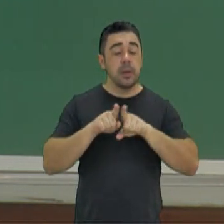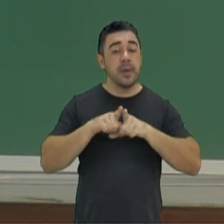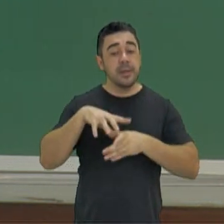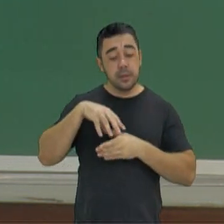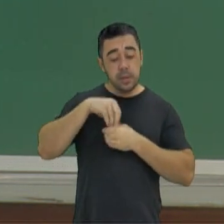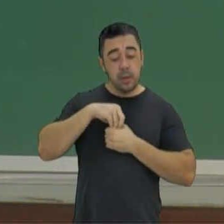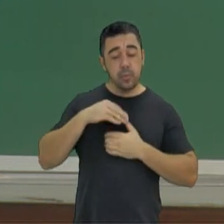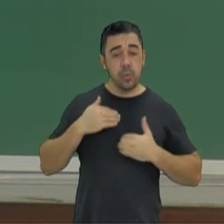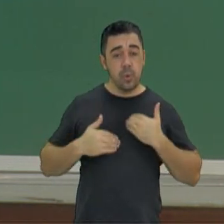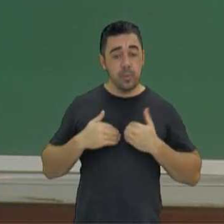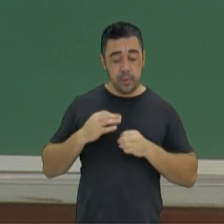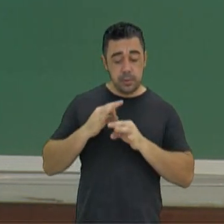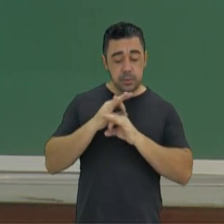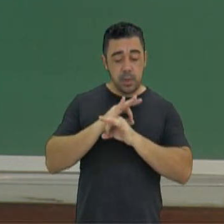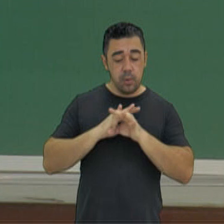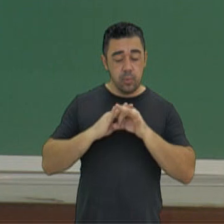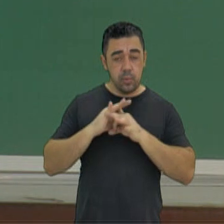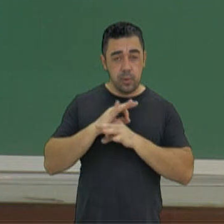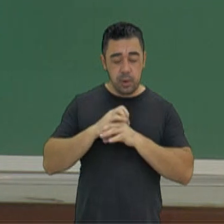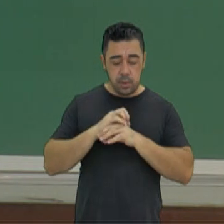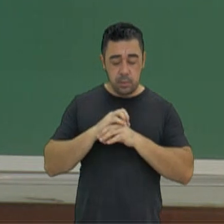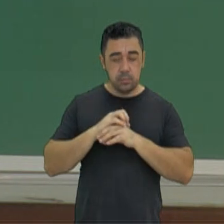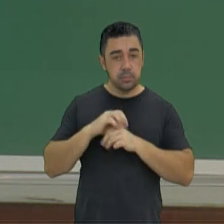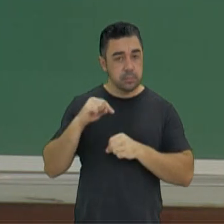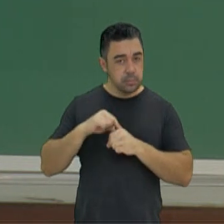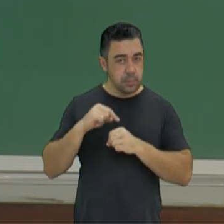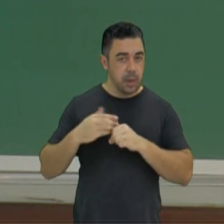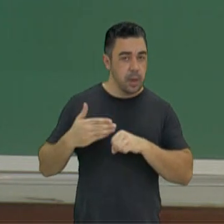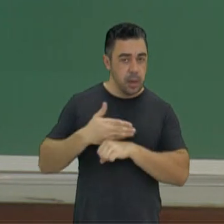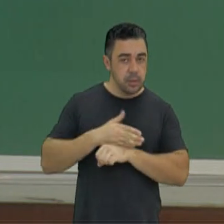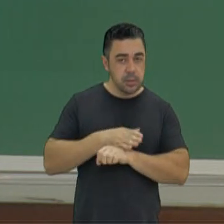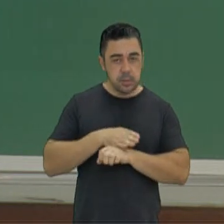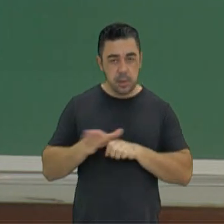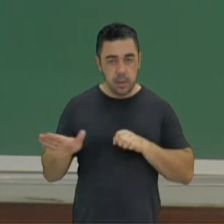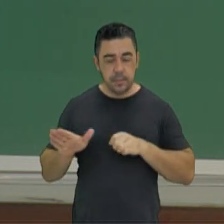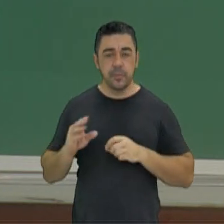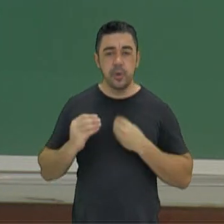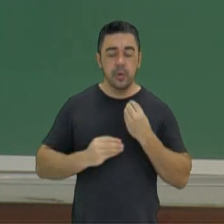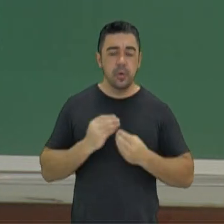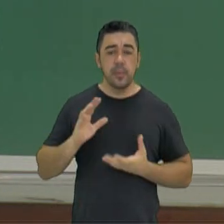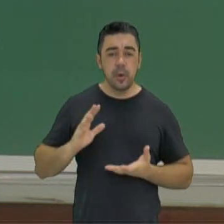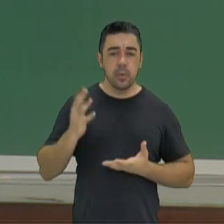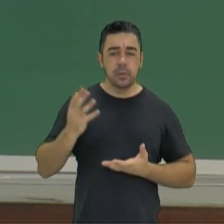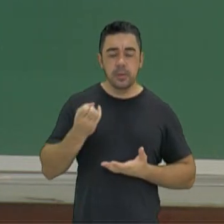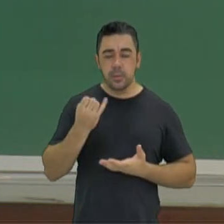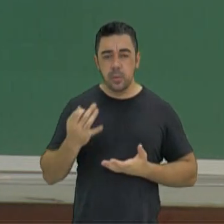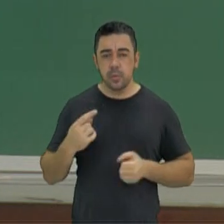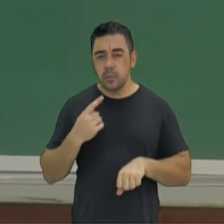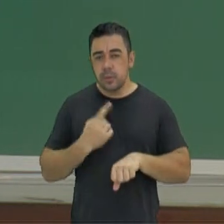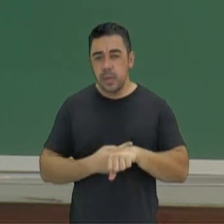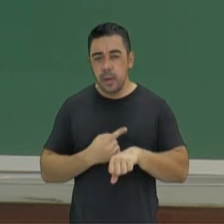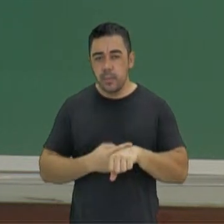celular. E a frequência respiratória, que é as incursões respiratórias por minuto.